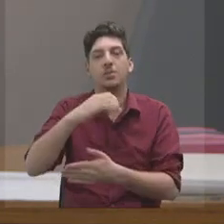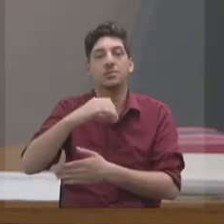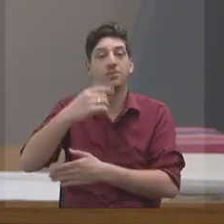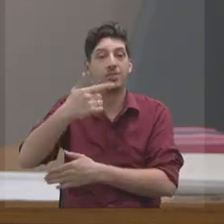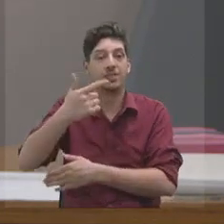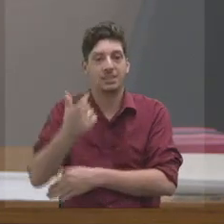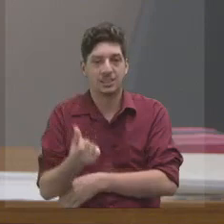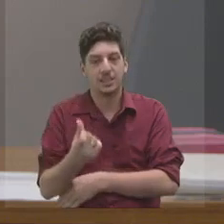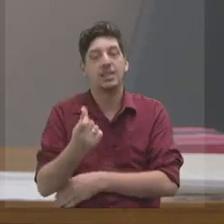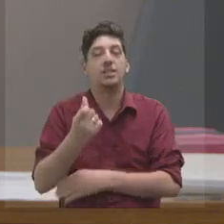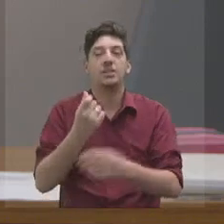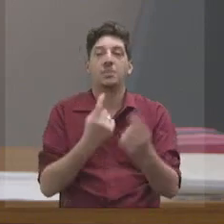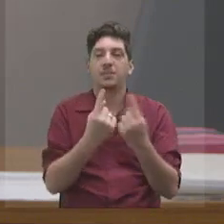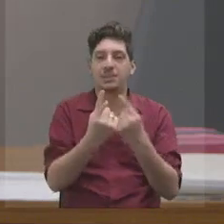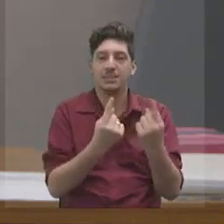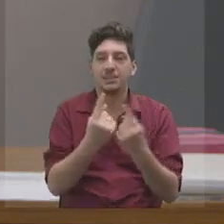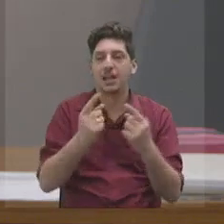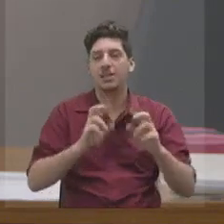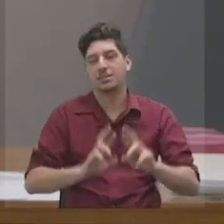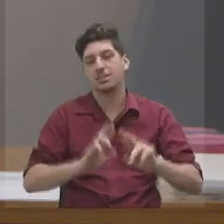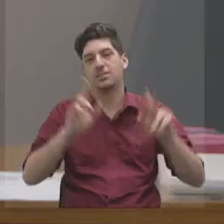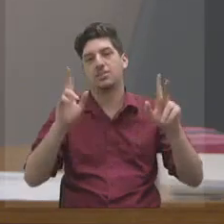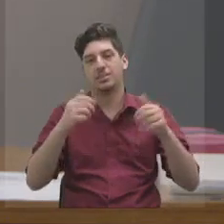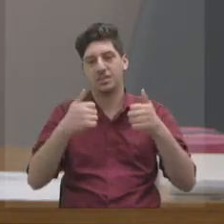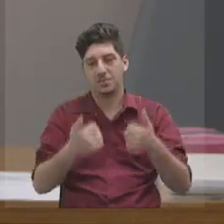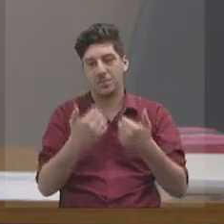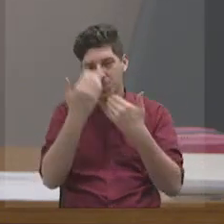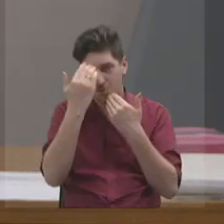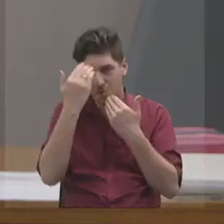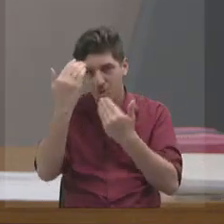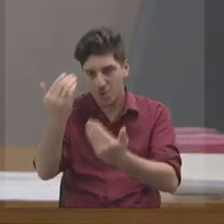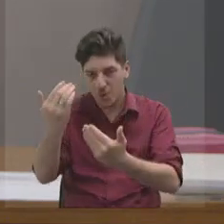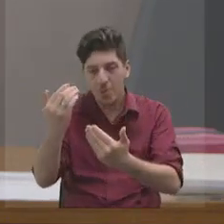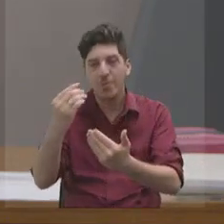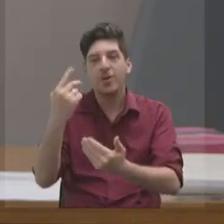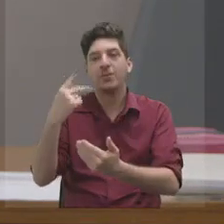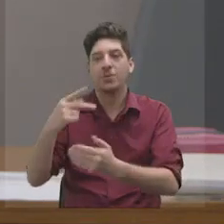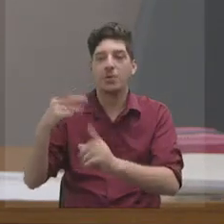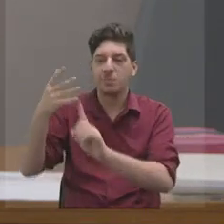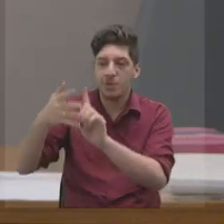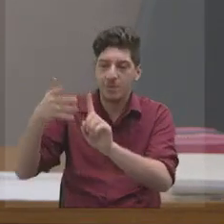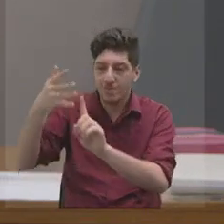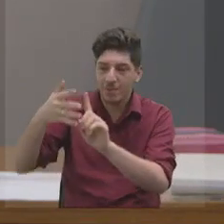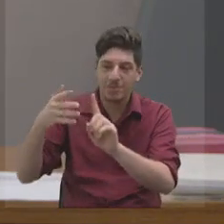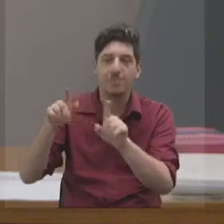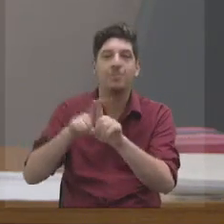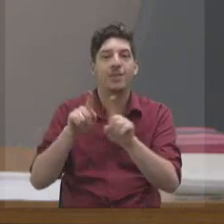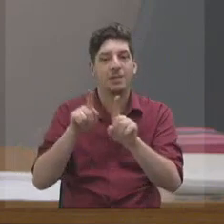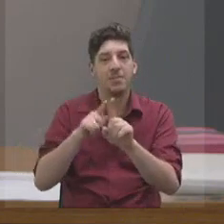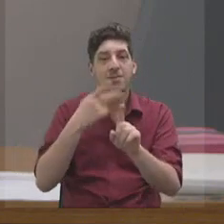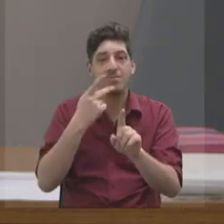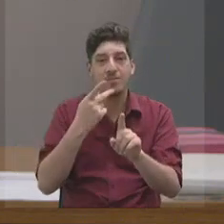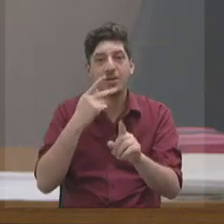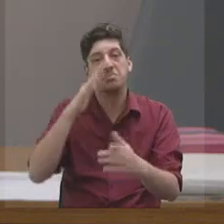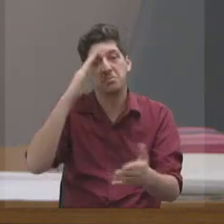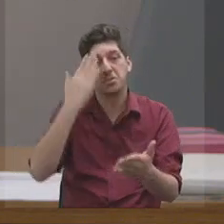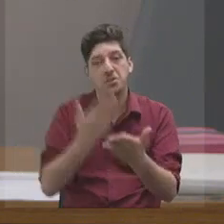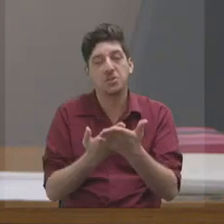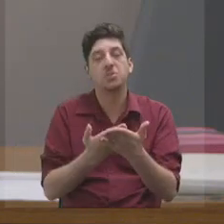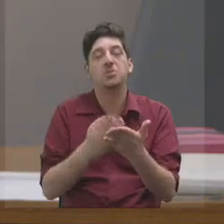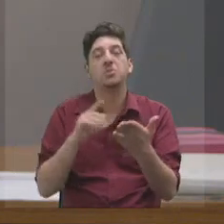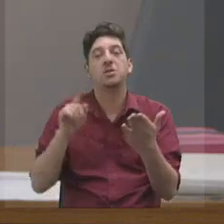outra situação em termos de recuperação das nossas rodovias tudo então Agradeço pelas considerações e destaca Portanto acho que também né a gente